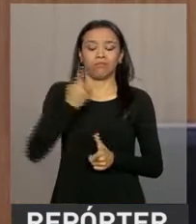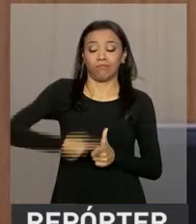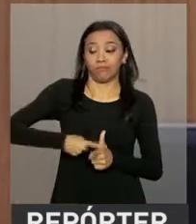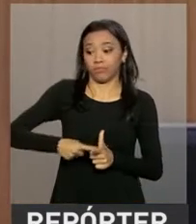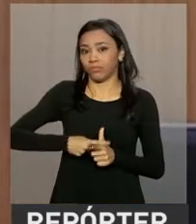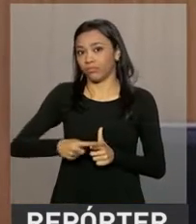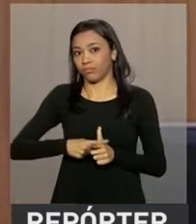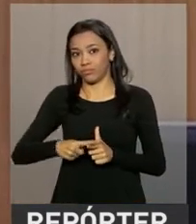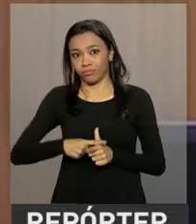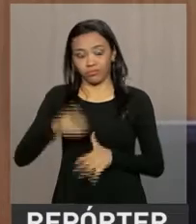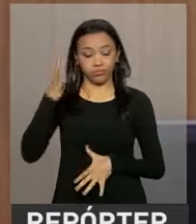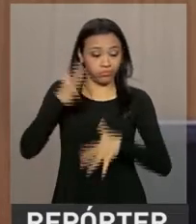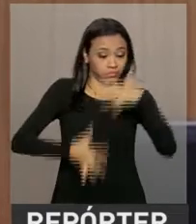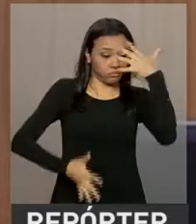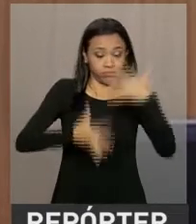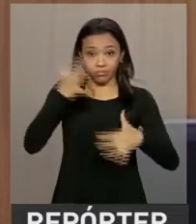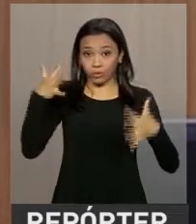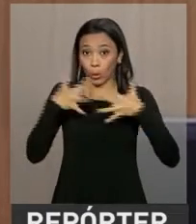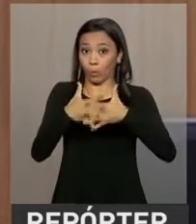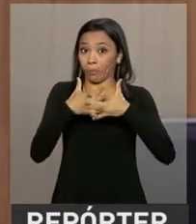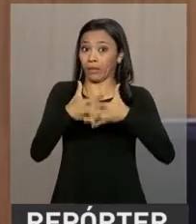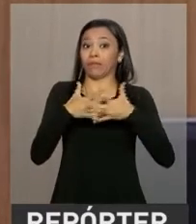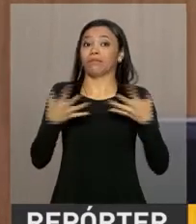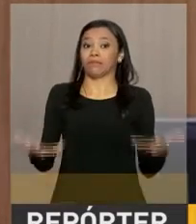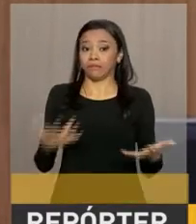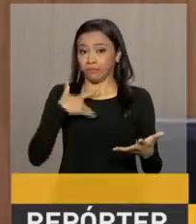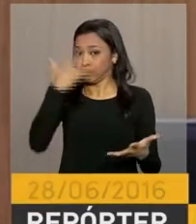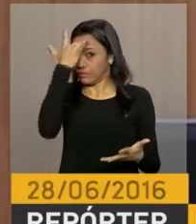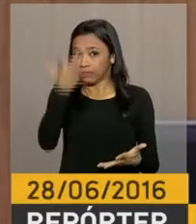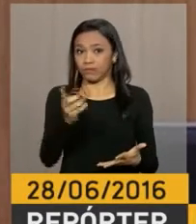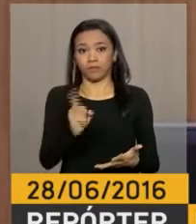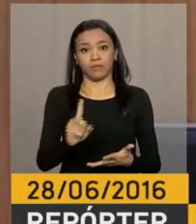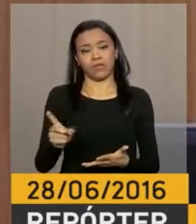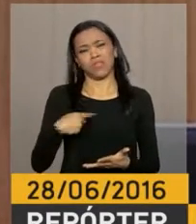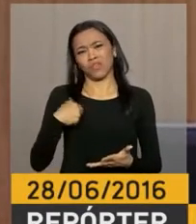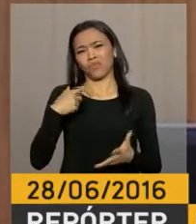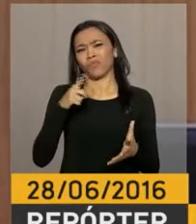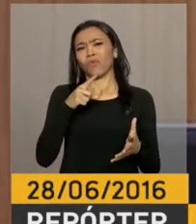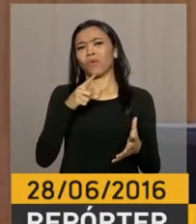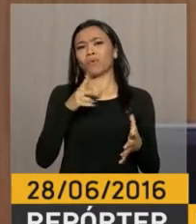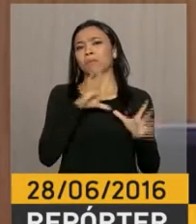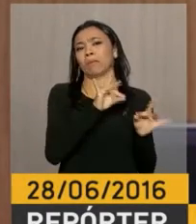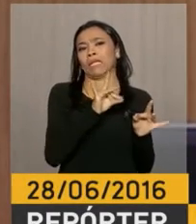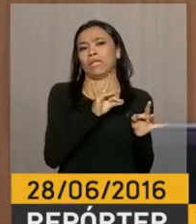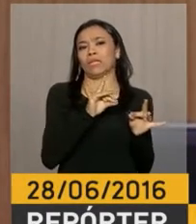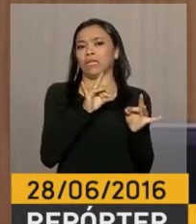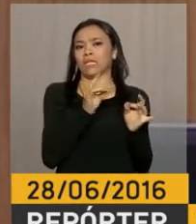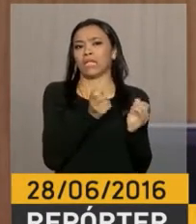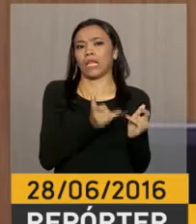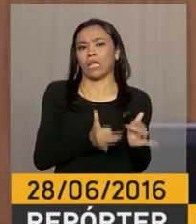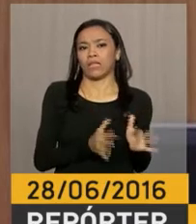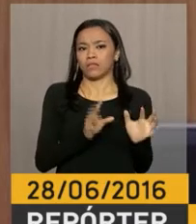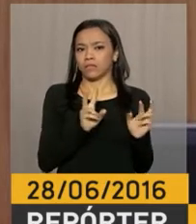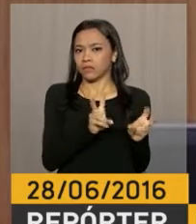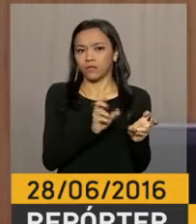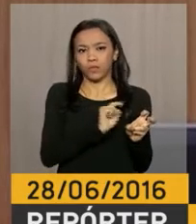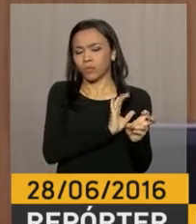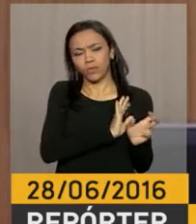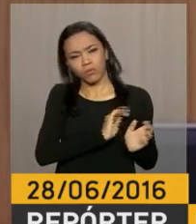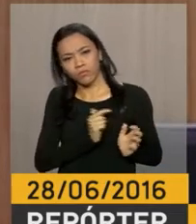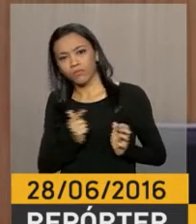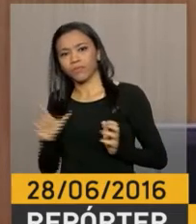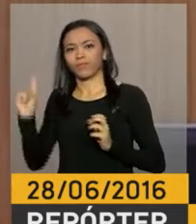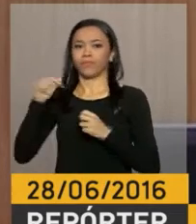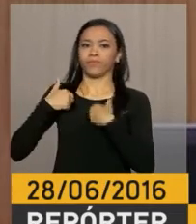problemas, mais complexidade. Também já não vou me deter sobre esse tema. Em relação às